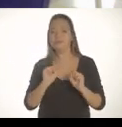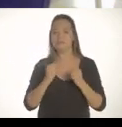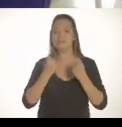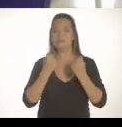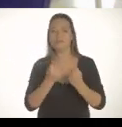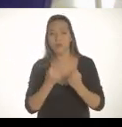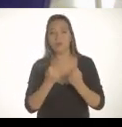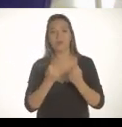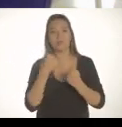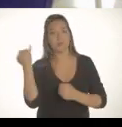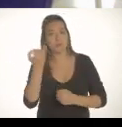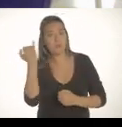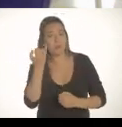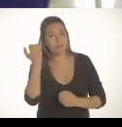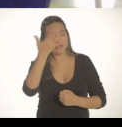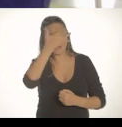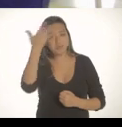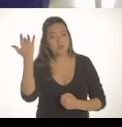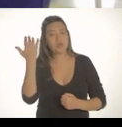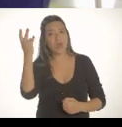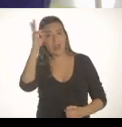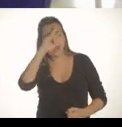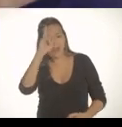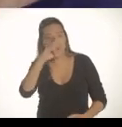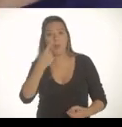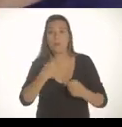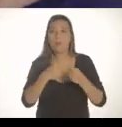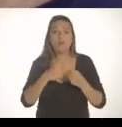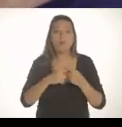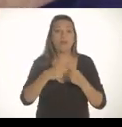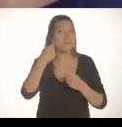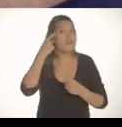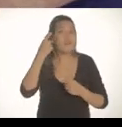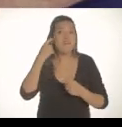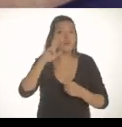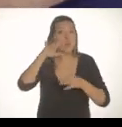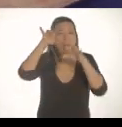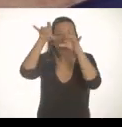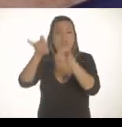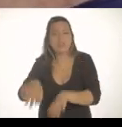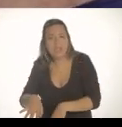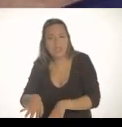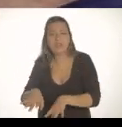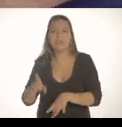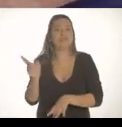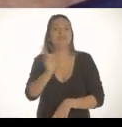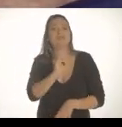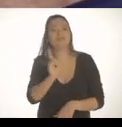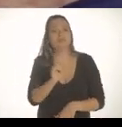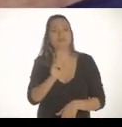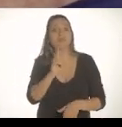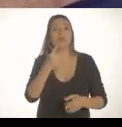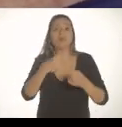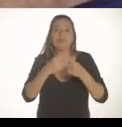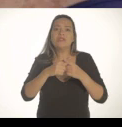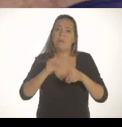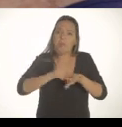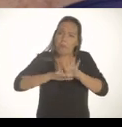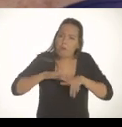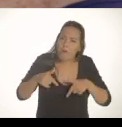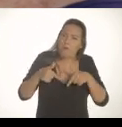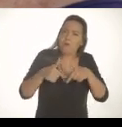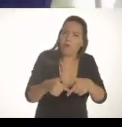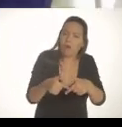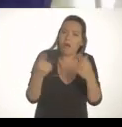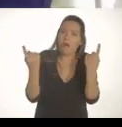armada. Né, isso é importante as pessoas lembrarem. É um cara que jamais desistiu de enfrentar as milícias